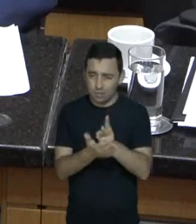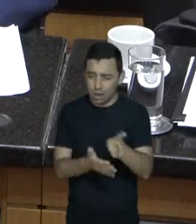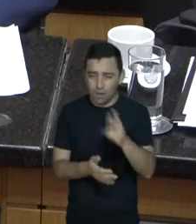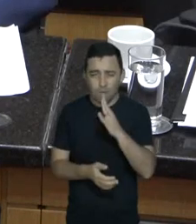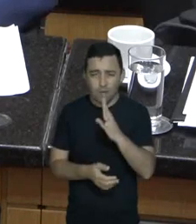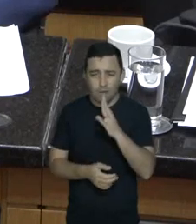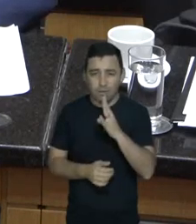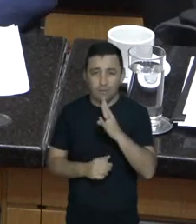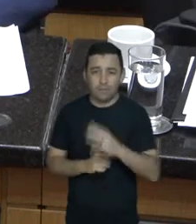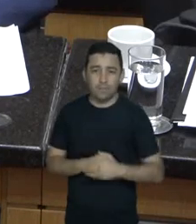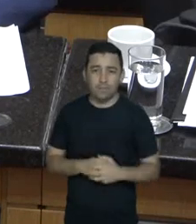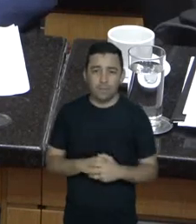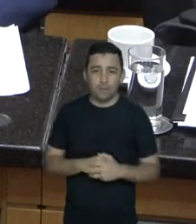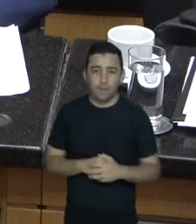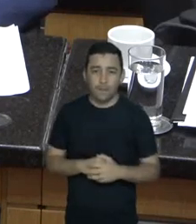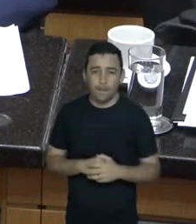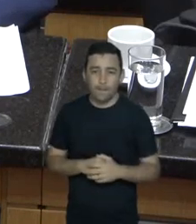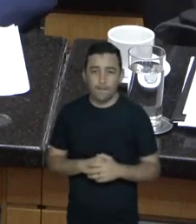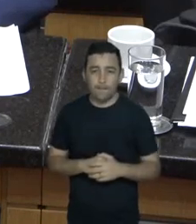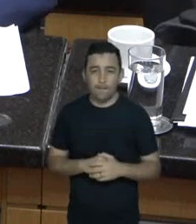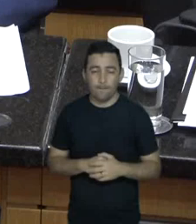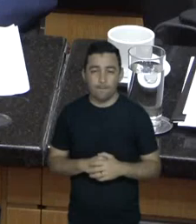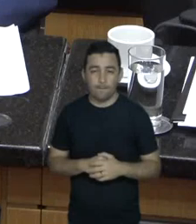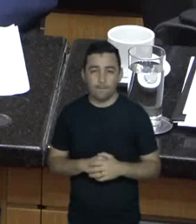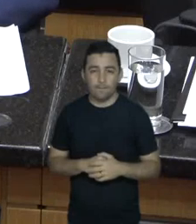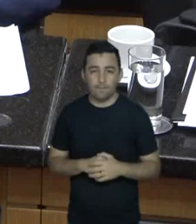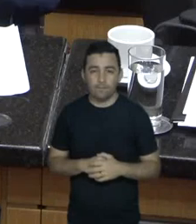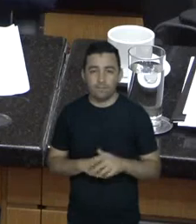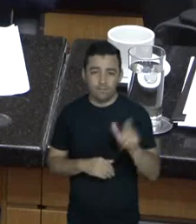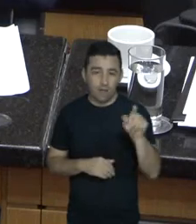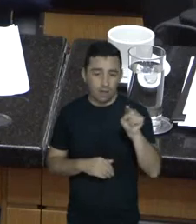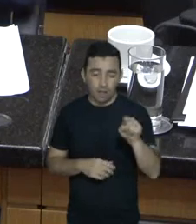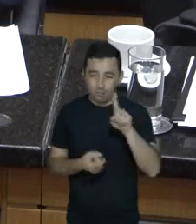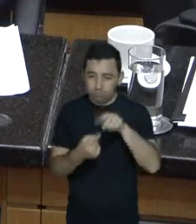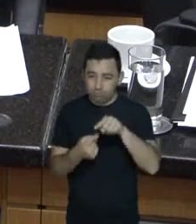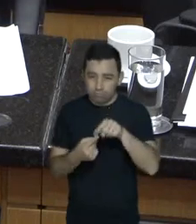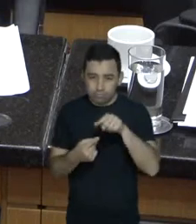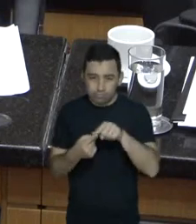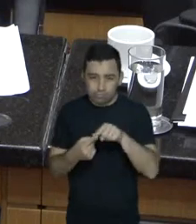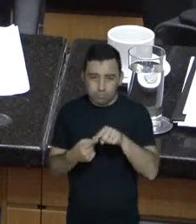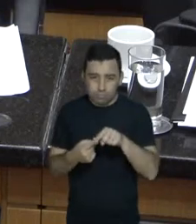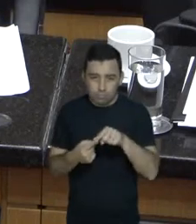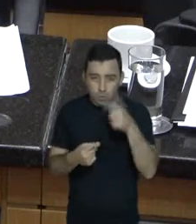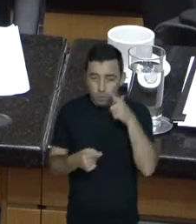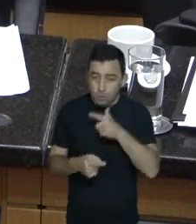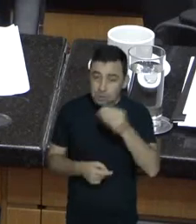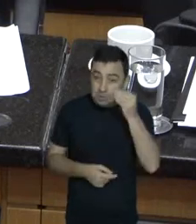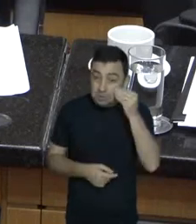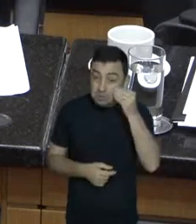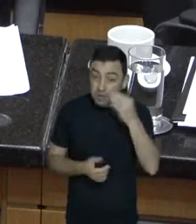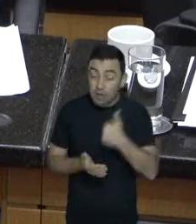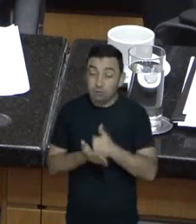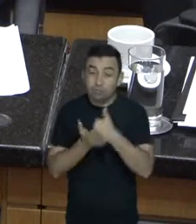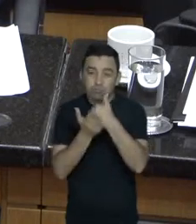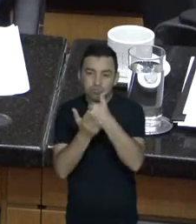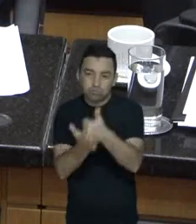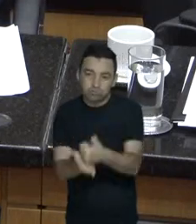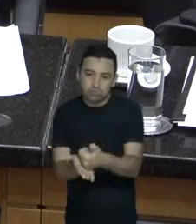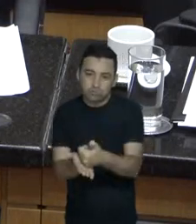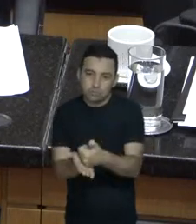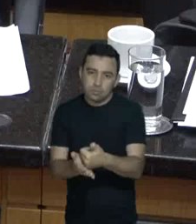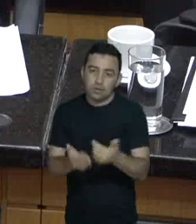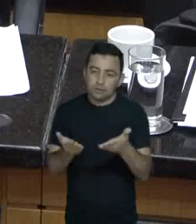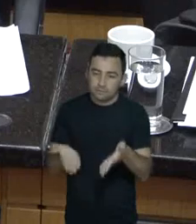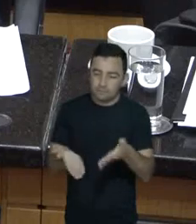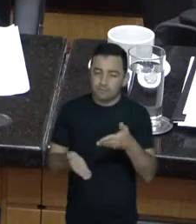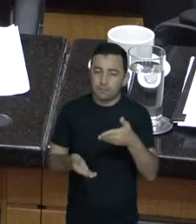ela pode, de uma maneira assim, muito objetiva, tentar ajudar nessa